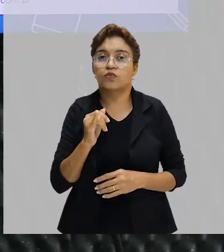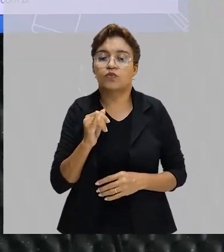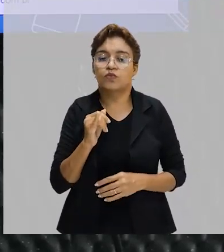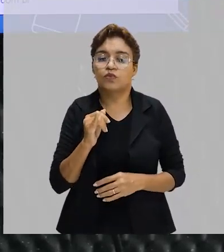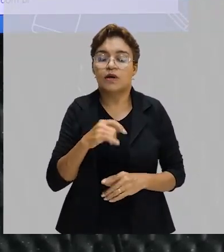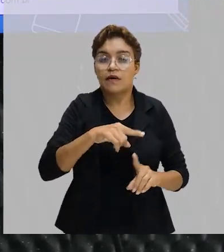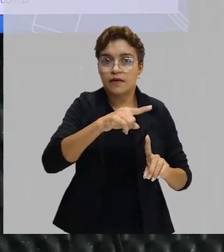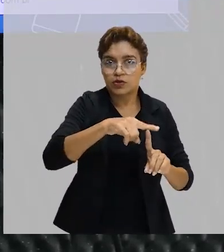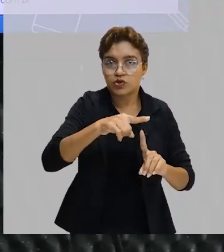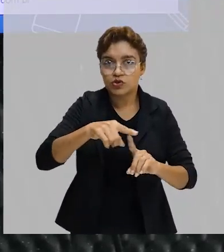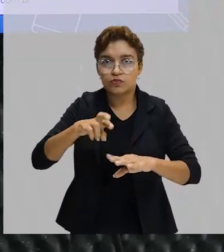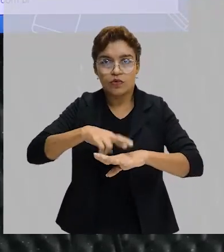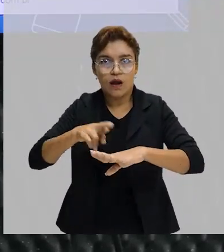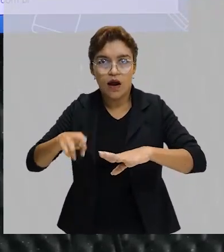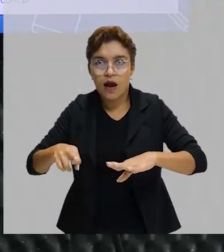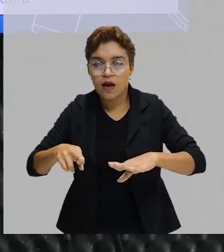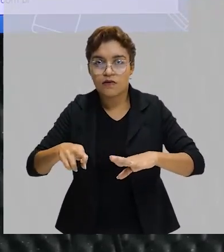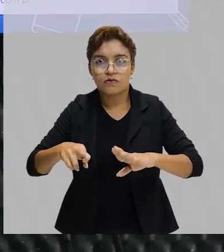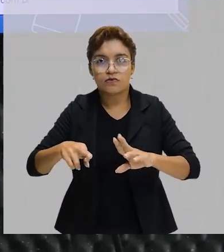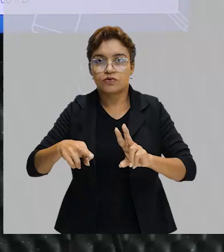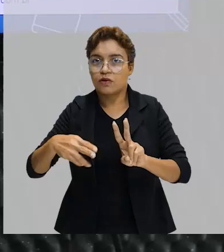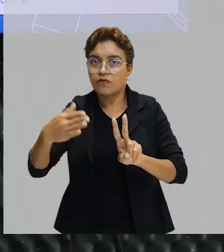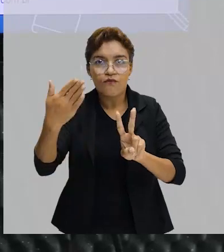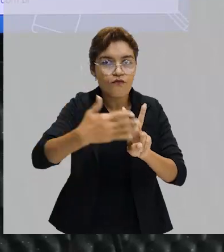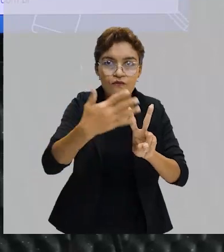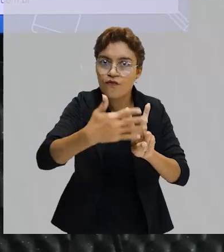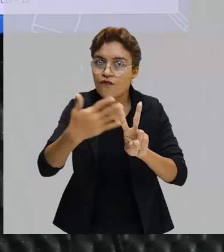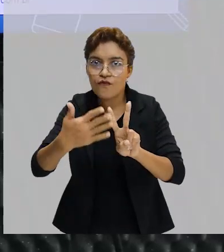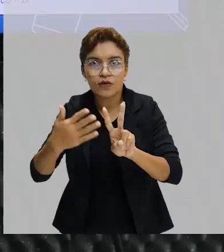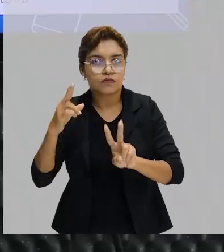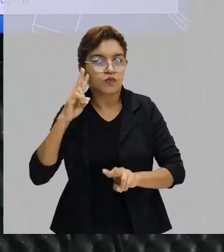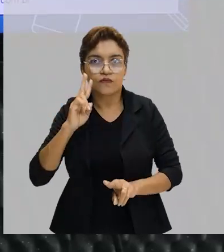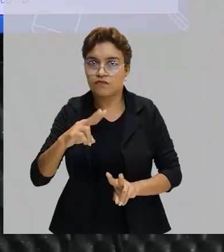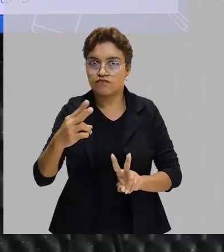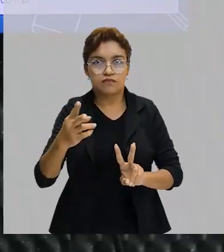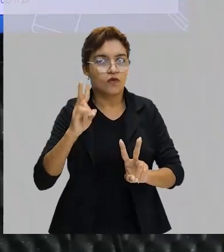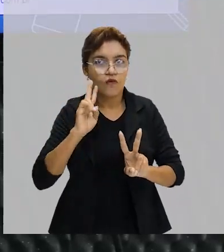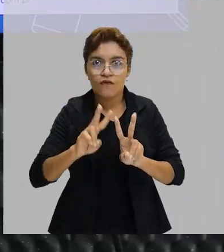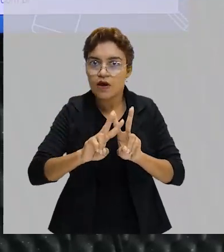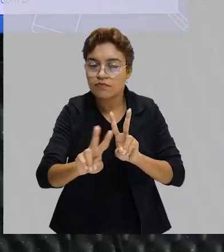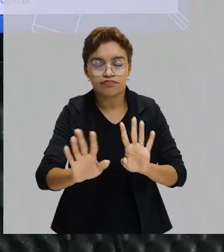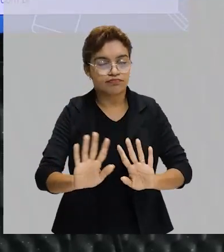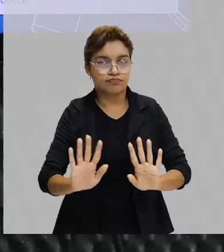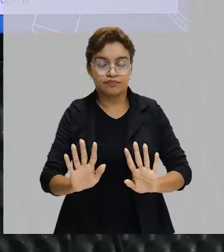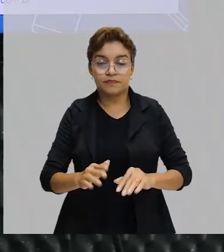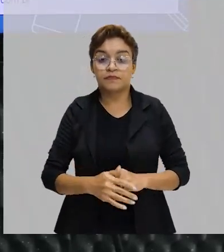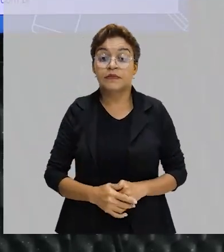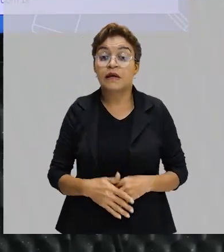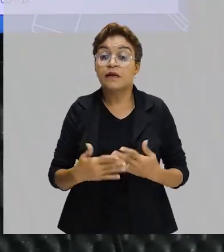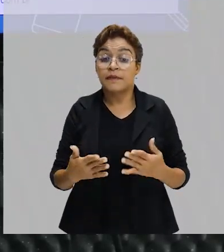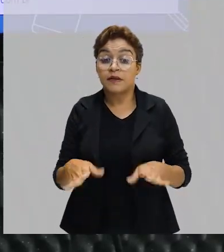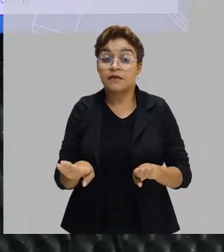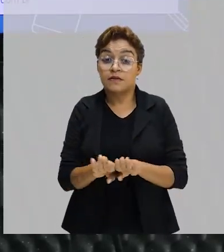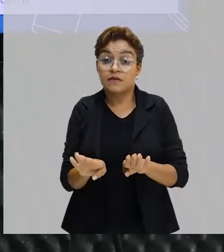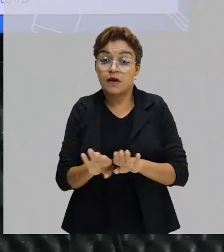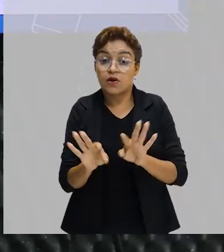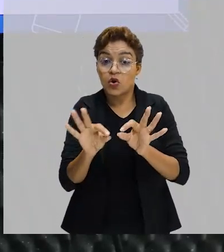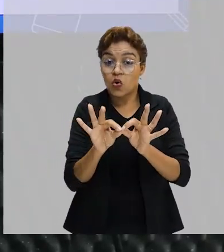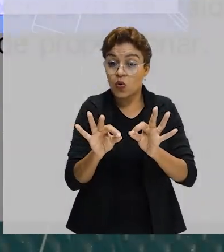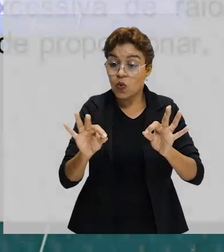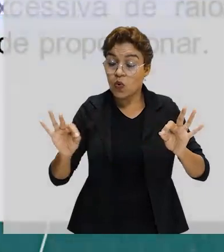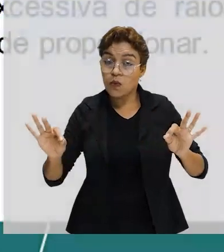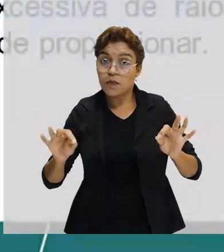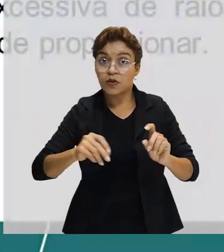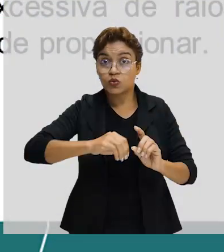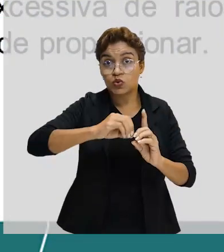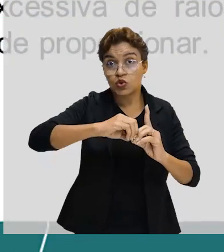são raios invisíveis. São classificados como UVA, UVB, certo? De acordo com o seu comprimento de